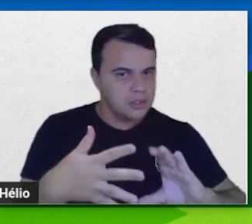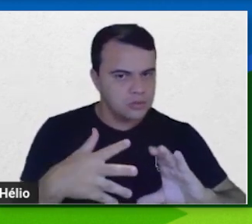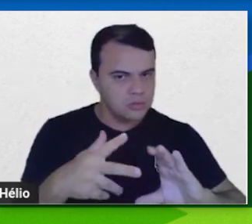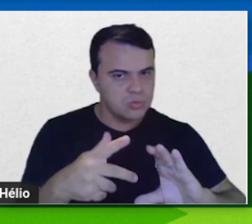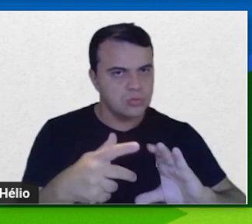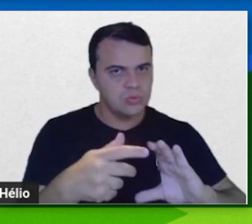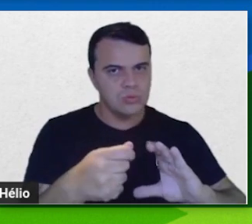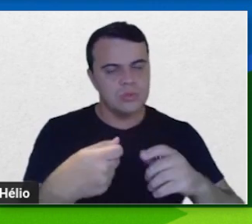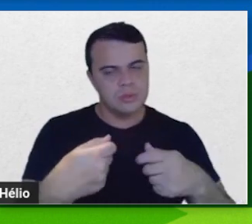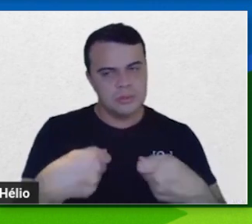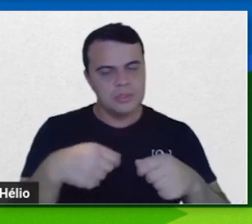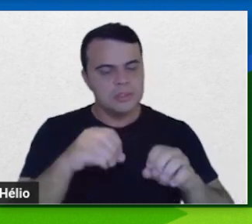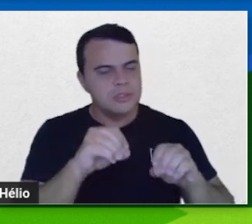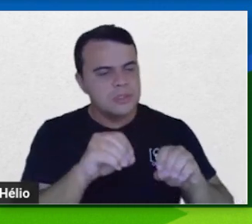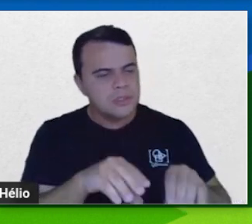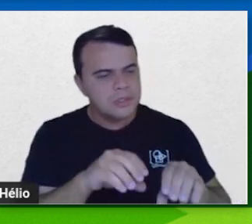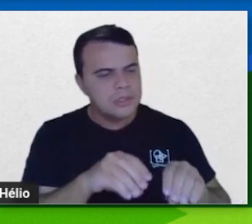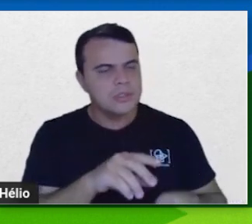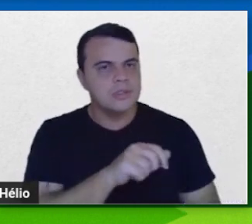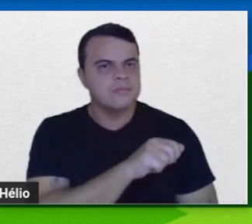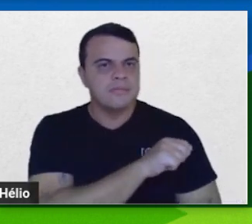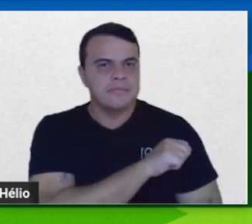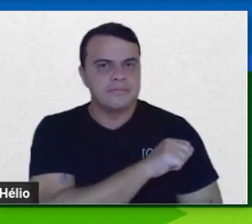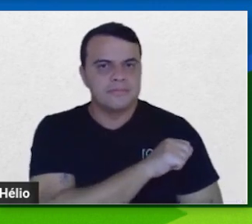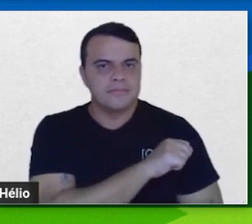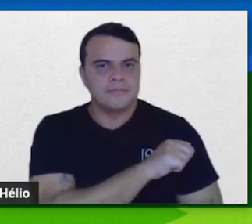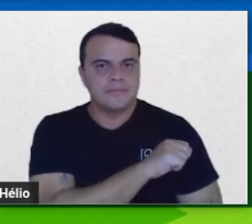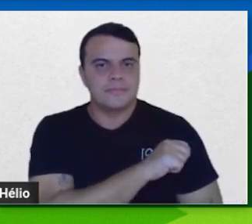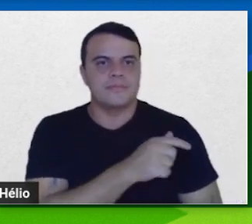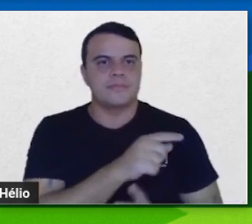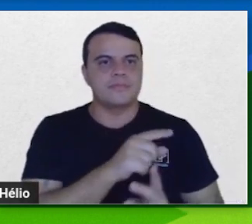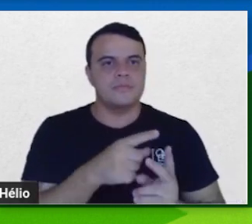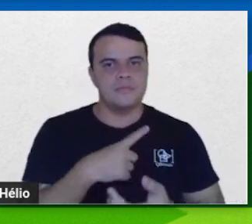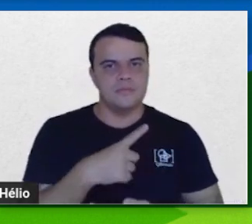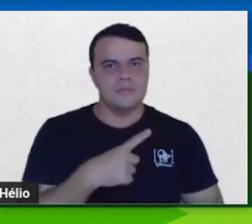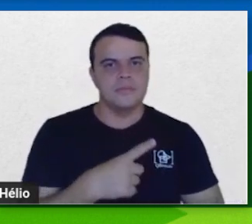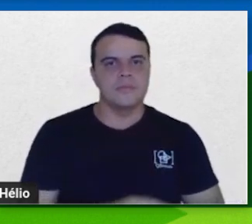ser desenvolvidas em sala de aula, né, com os alunos.